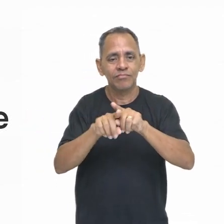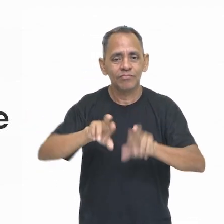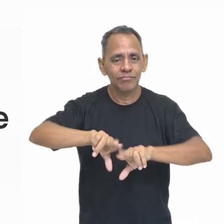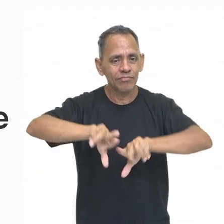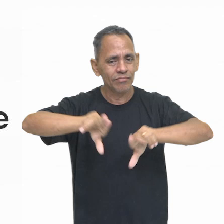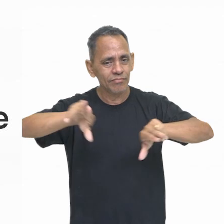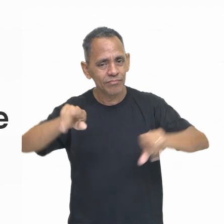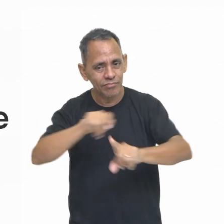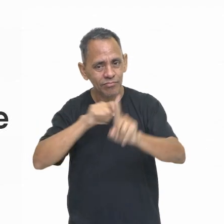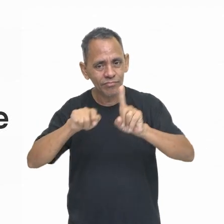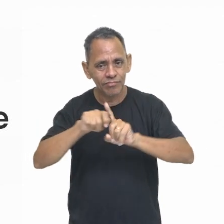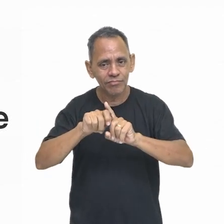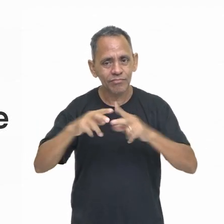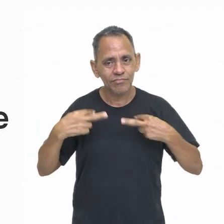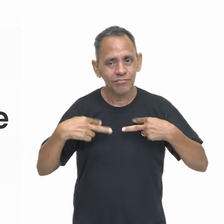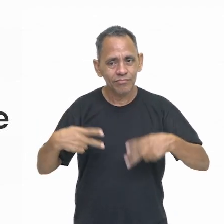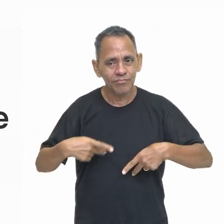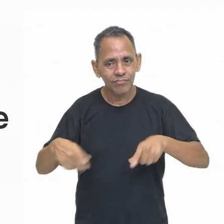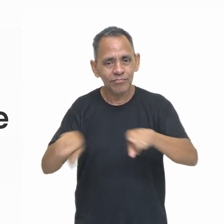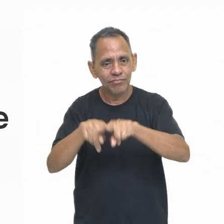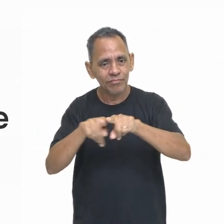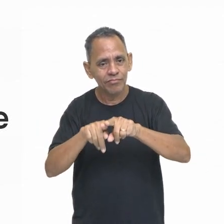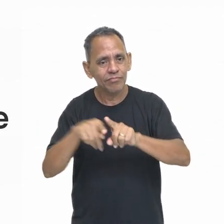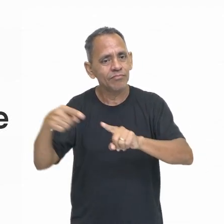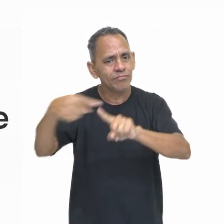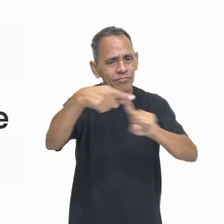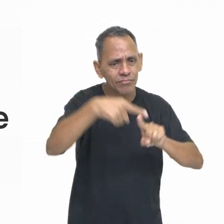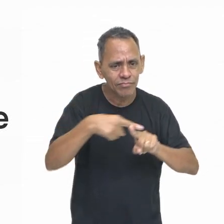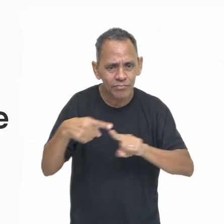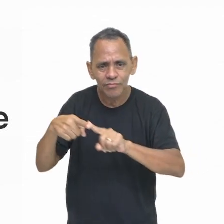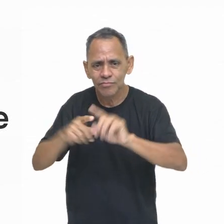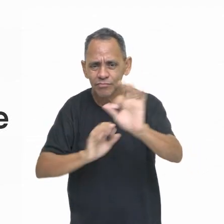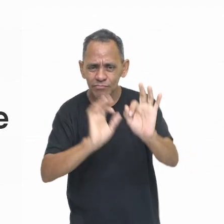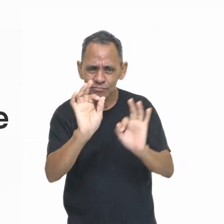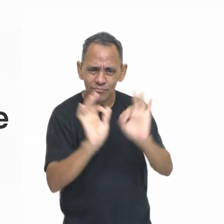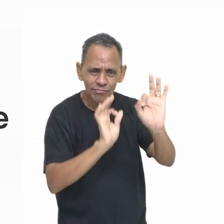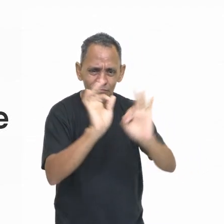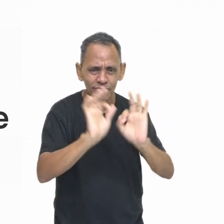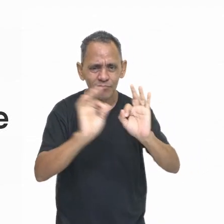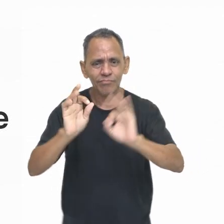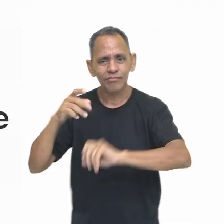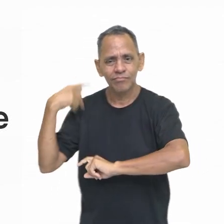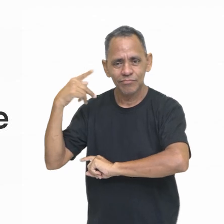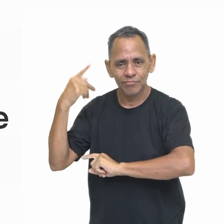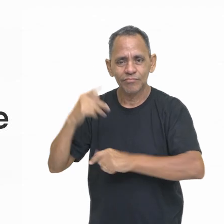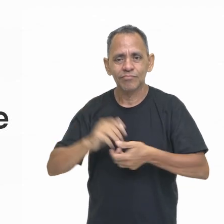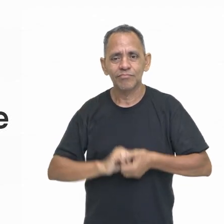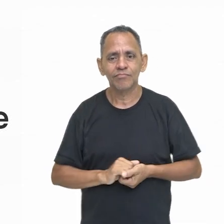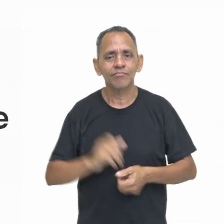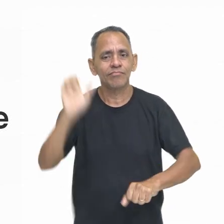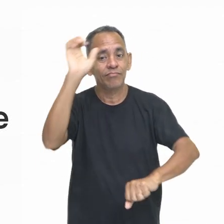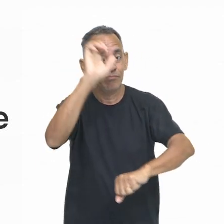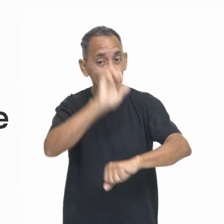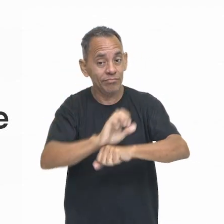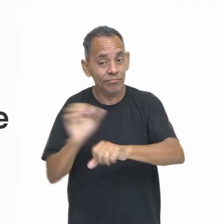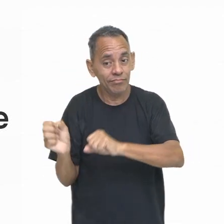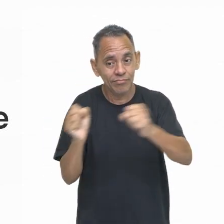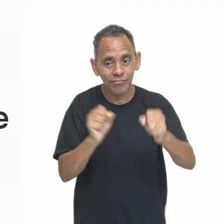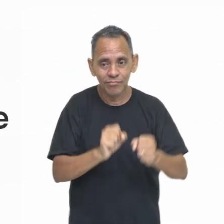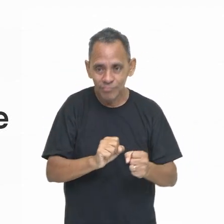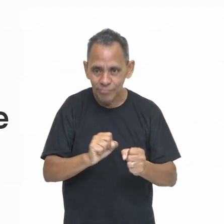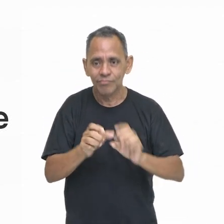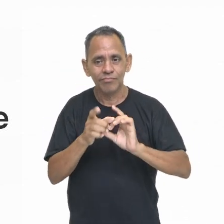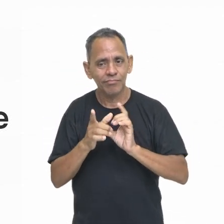diferentes sociedades humanas e suas formas de organização política, Estado,